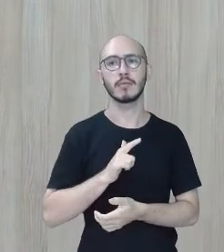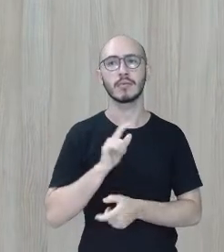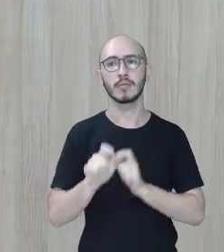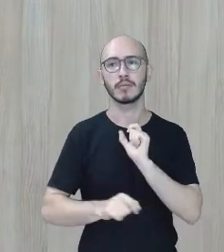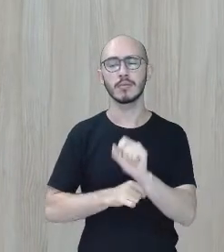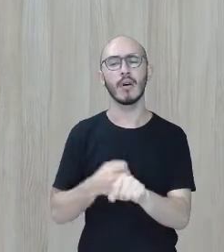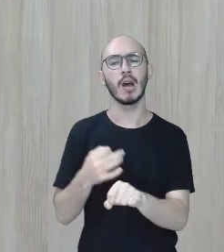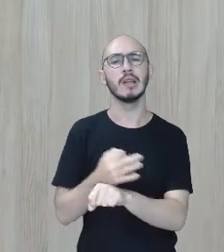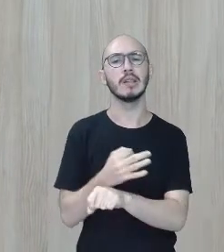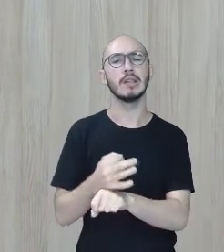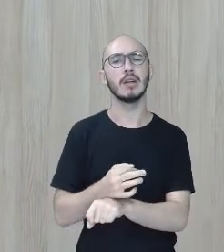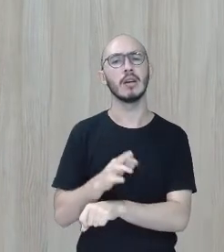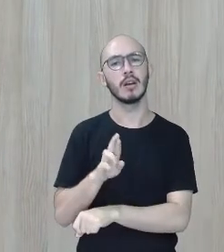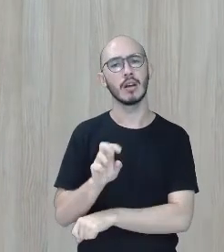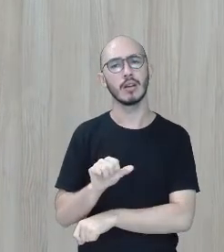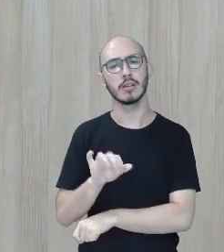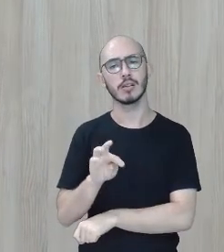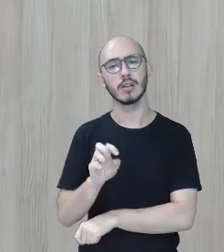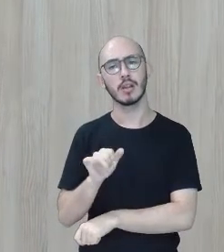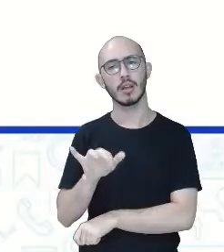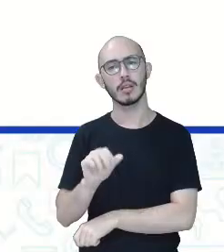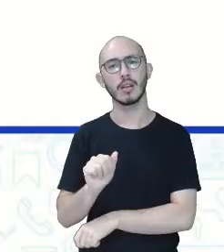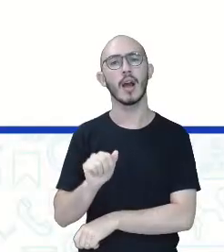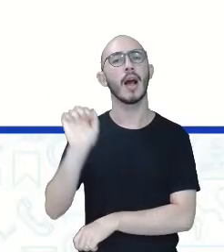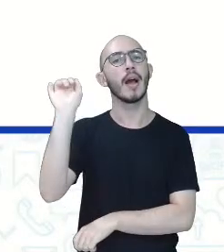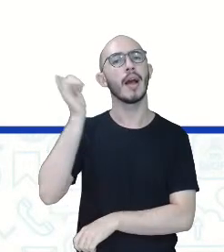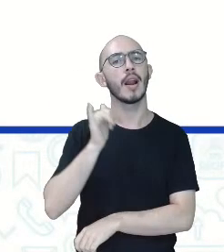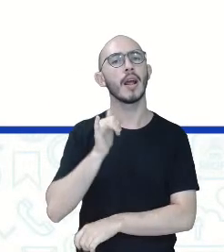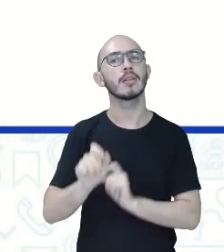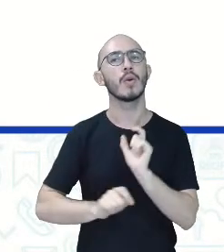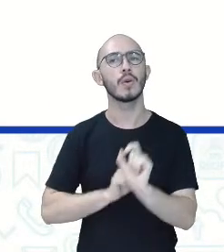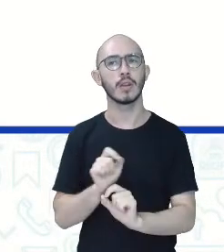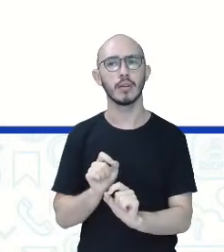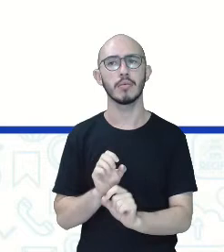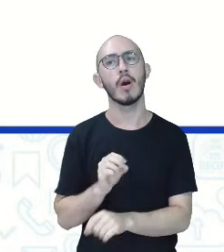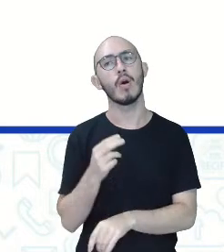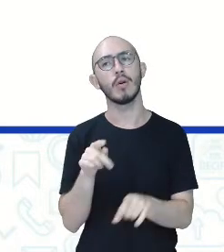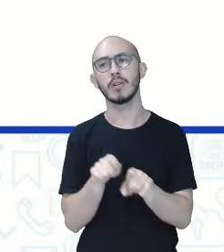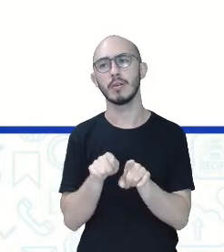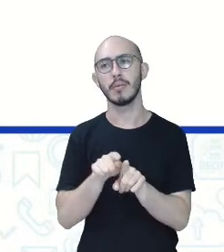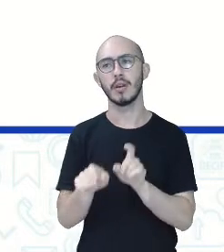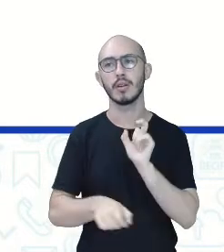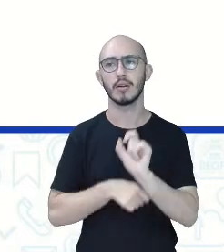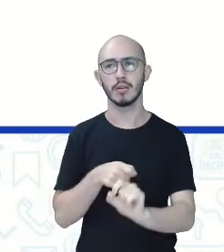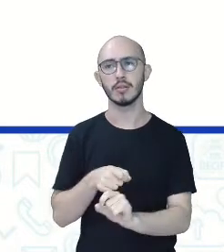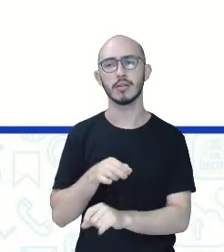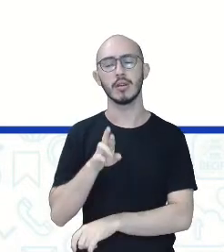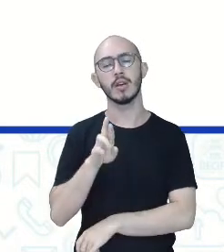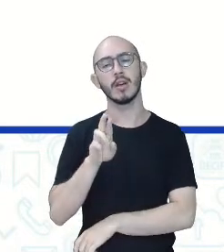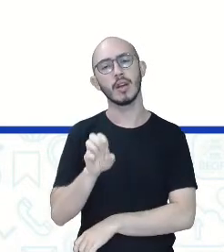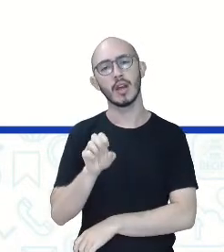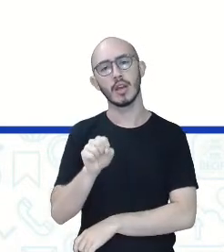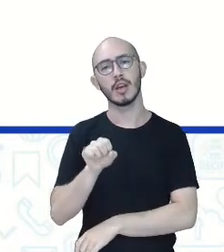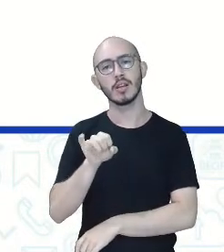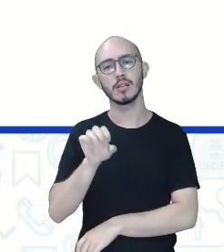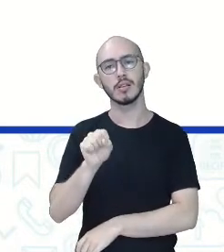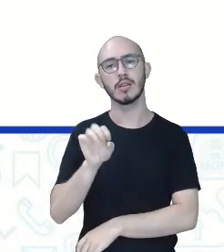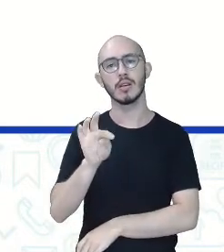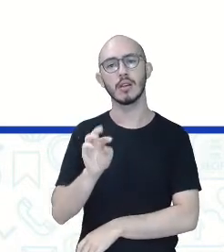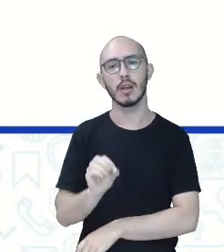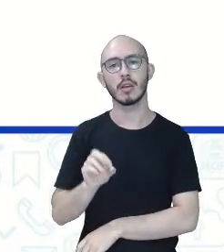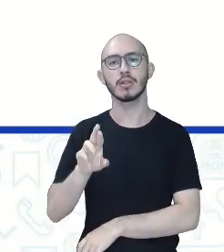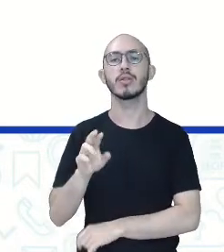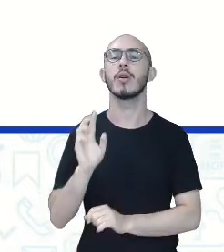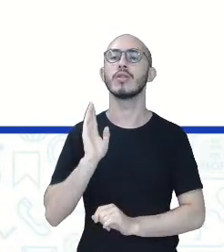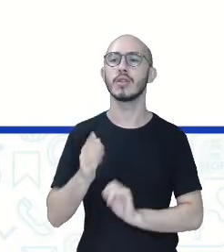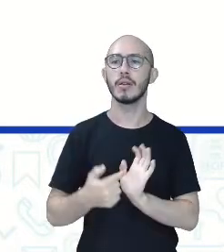resistência elétrica, não é? A resistência elétrica, ou chamada também de resistor, que nós já vimos falar, eu já trouxe para